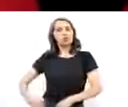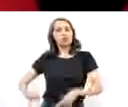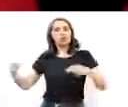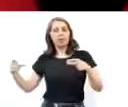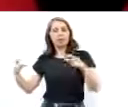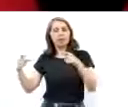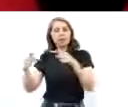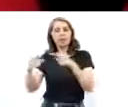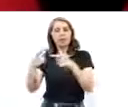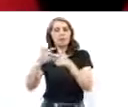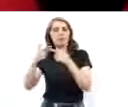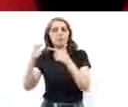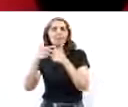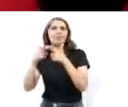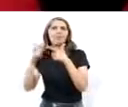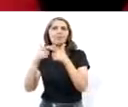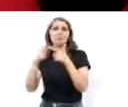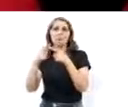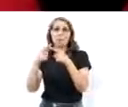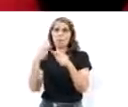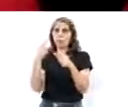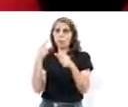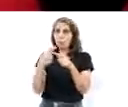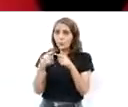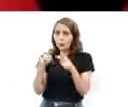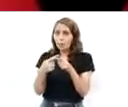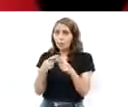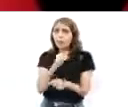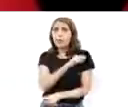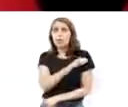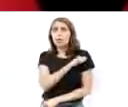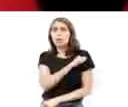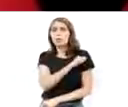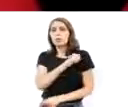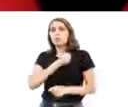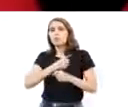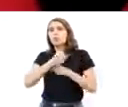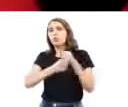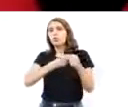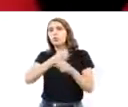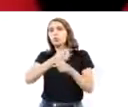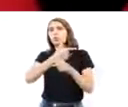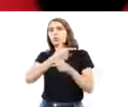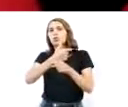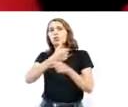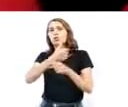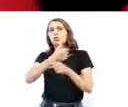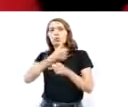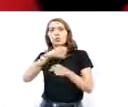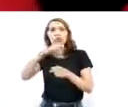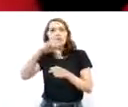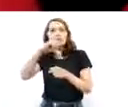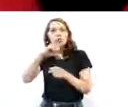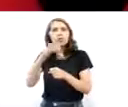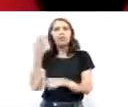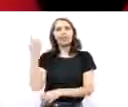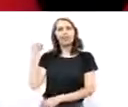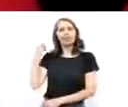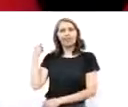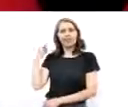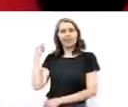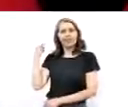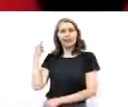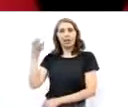de 2019, que era o aluno lá do primeiro ano do Ensino Fundamental 1, hoje ele está no terceiro ano com